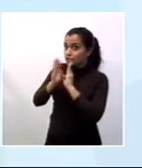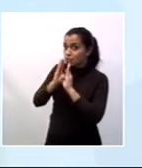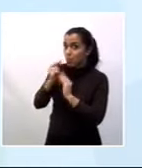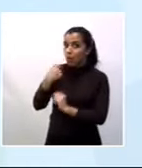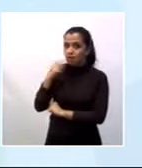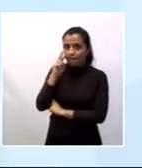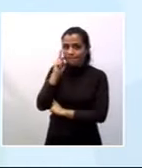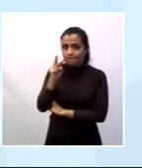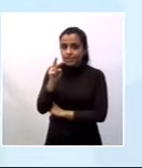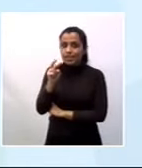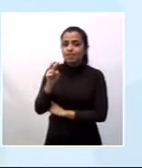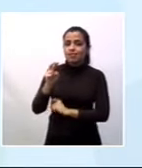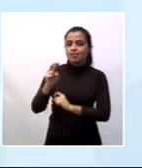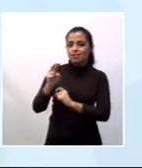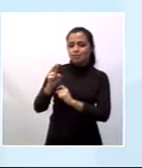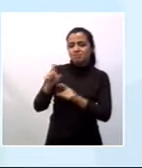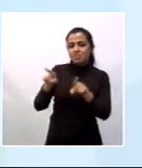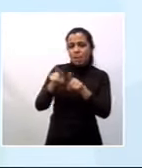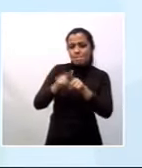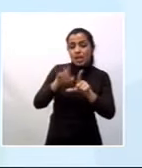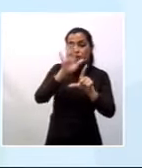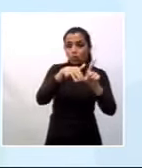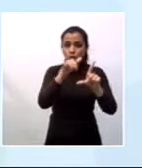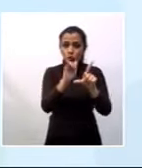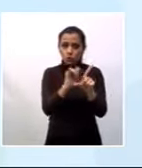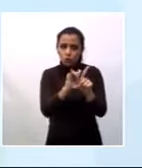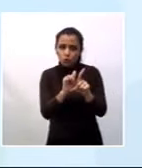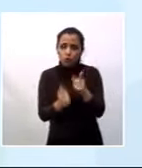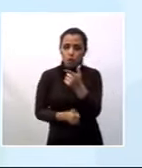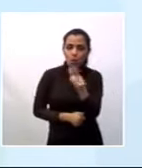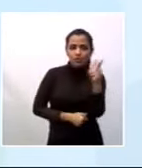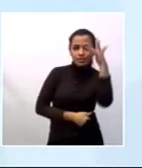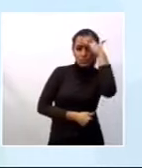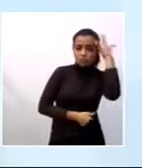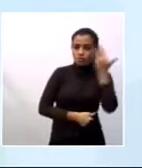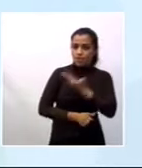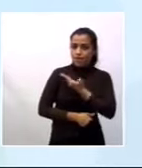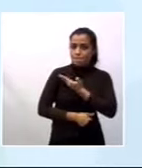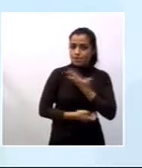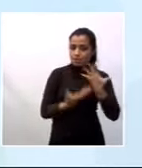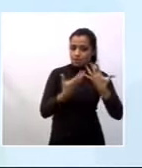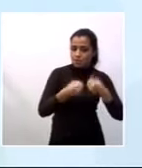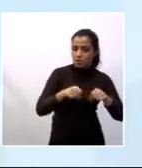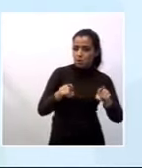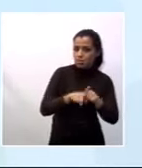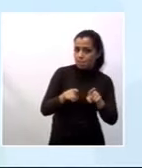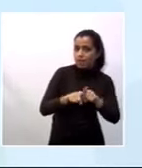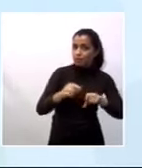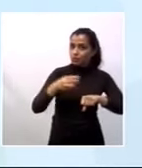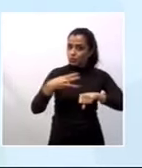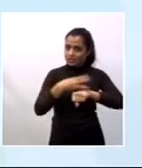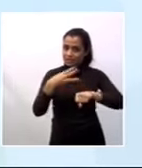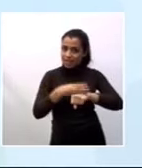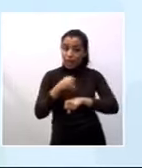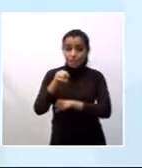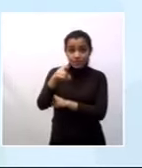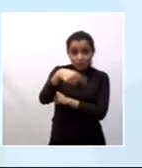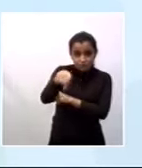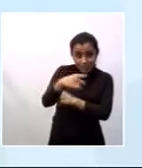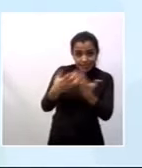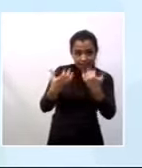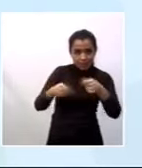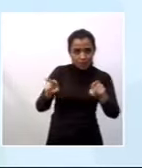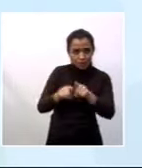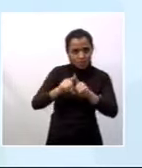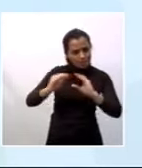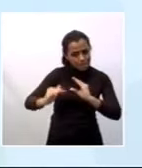e por vídeos no youtube e teve alguns colegas receberam por whatsapp então a vizinha se vocês já viram essa noite ele tem algum desses